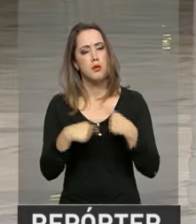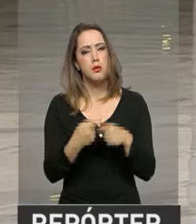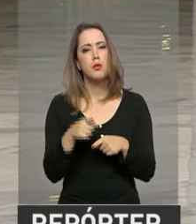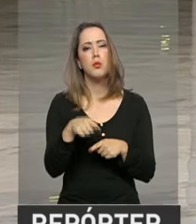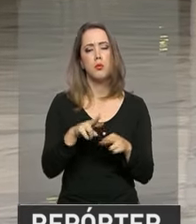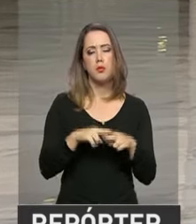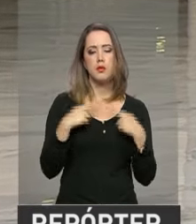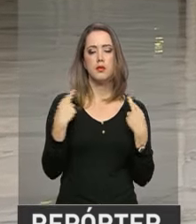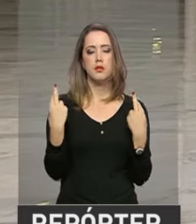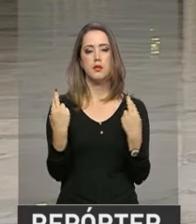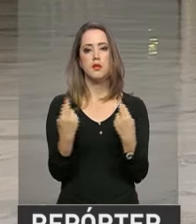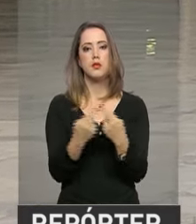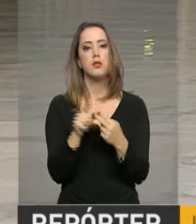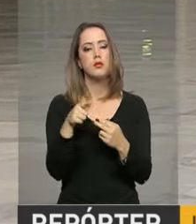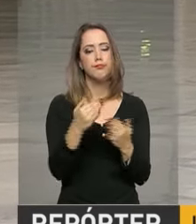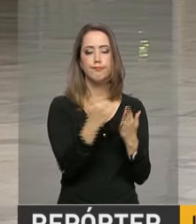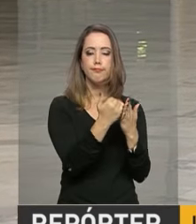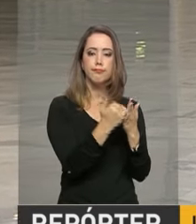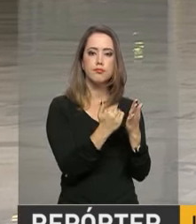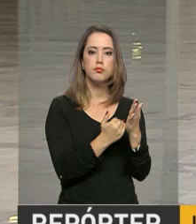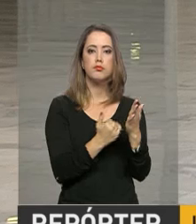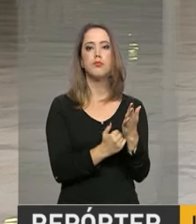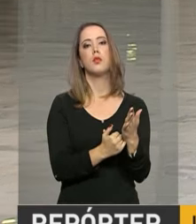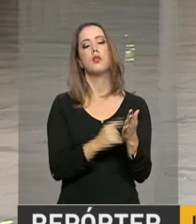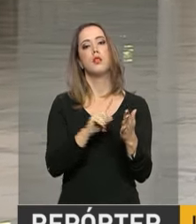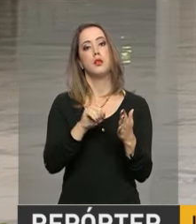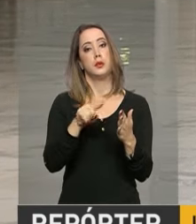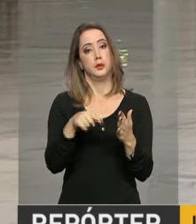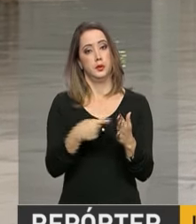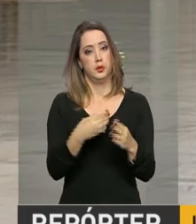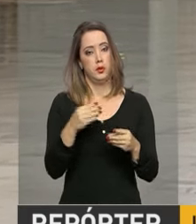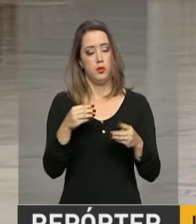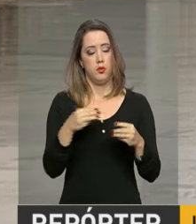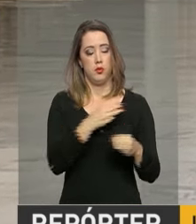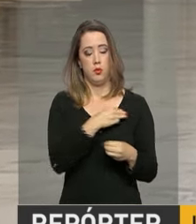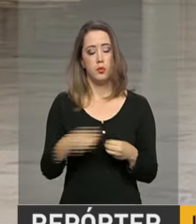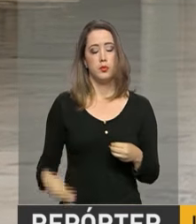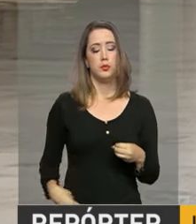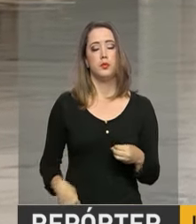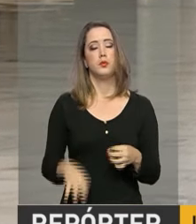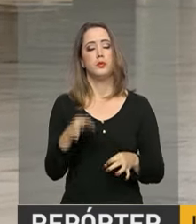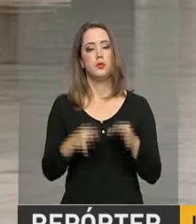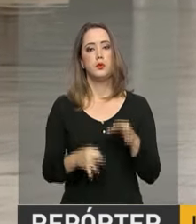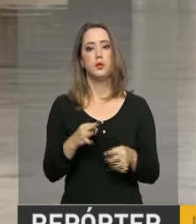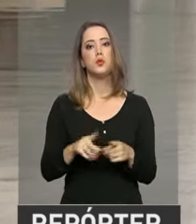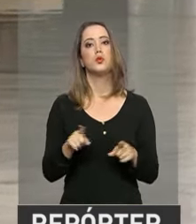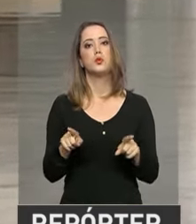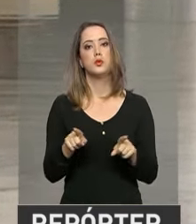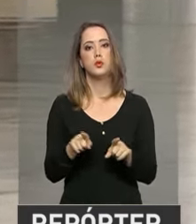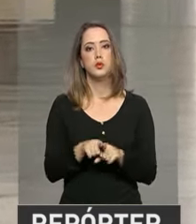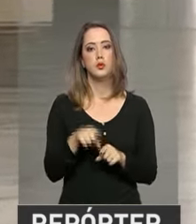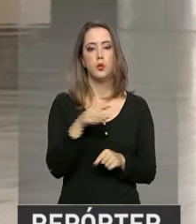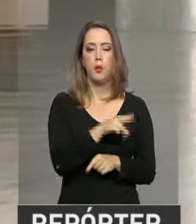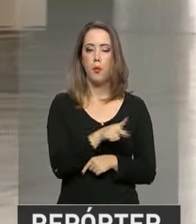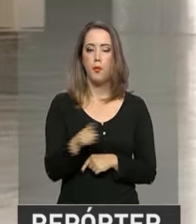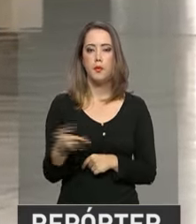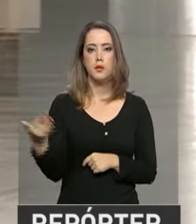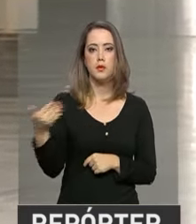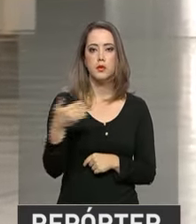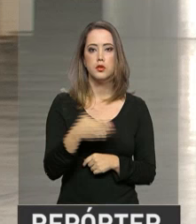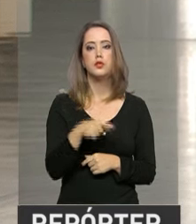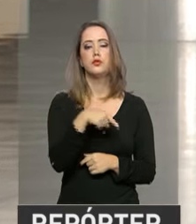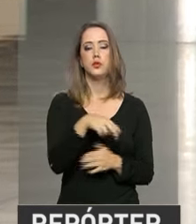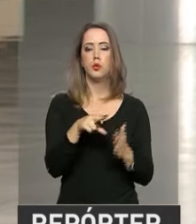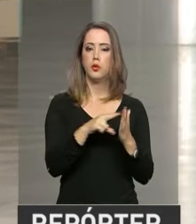reunião, dessa dessa agenda lá no Ministério da Justiça e Cidadania, o presidente da República Interino, Michel Temer, veio aqui para o Palácio do